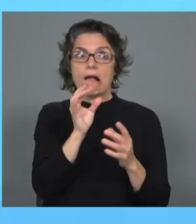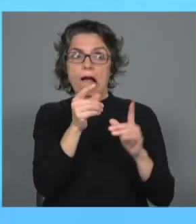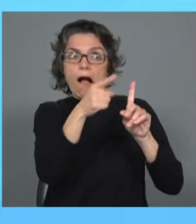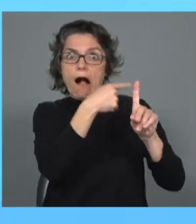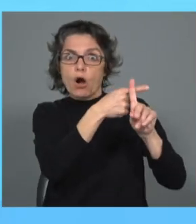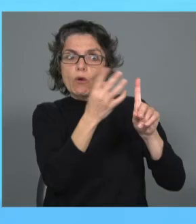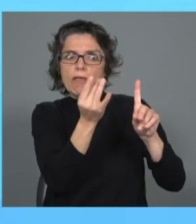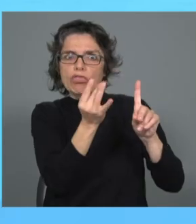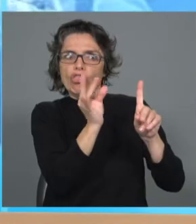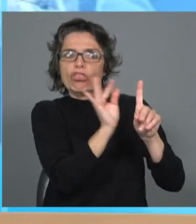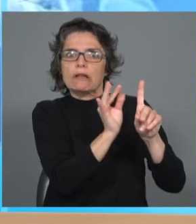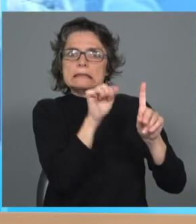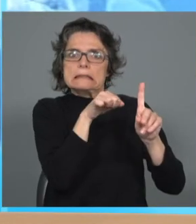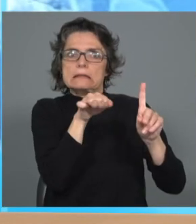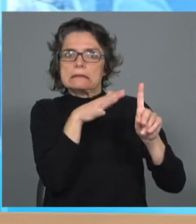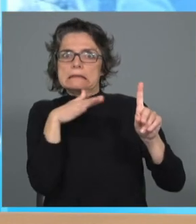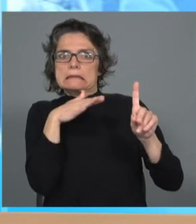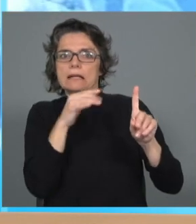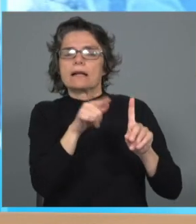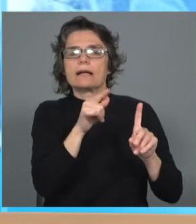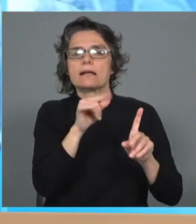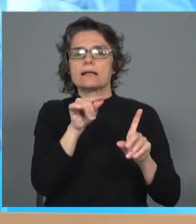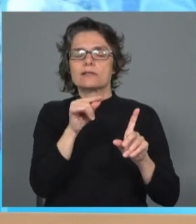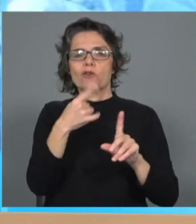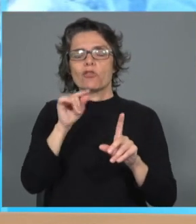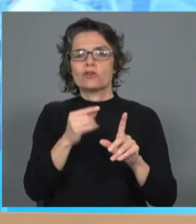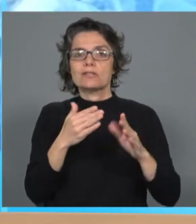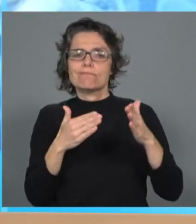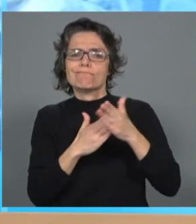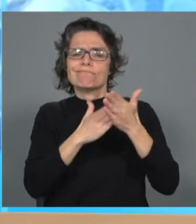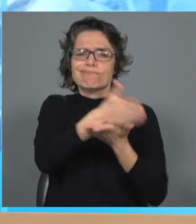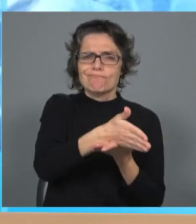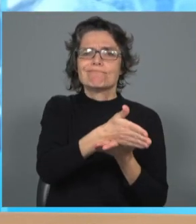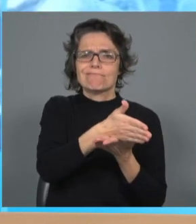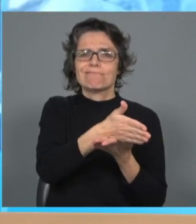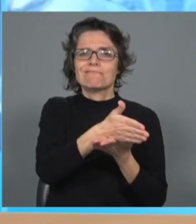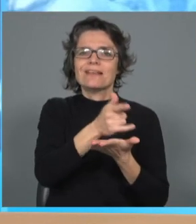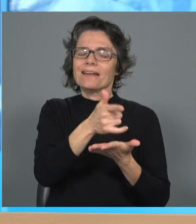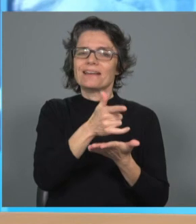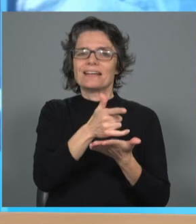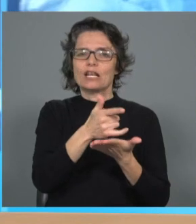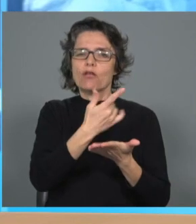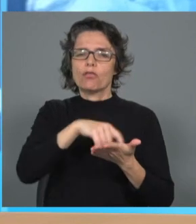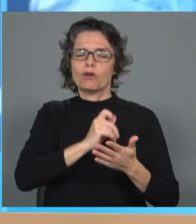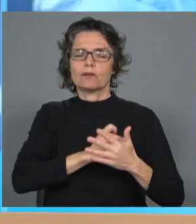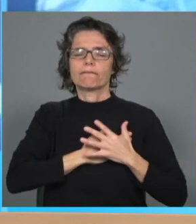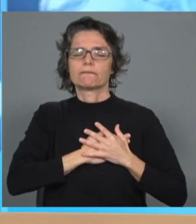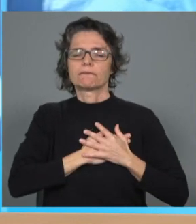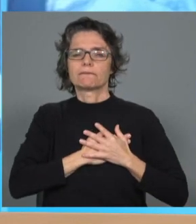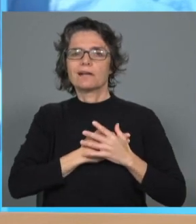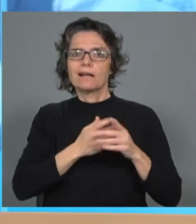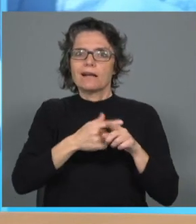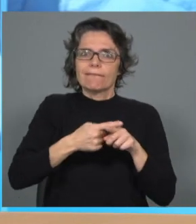não, foi muito importante também quebrar um bocadinho essa barreira. E foi com muita fé e com muito entusiasmo que